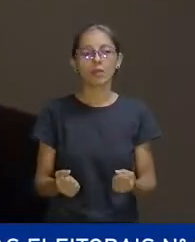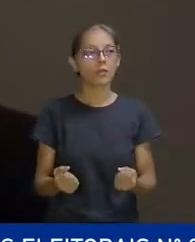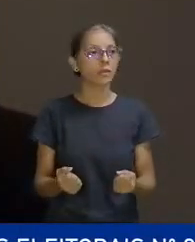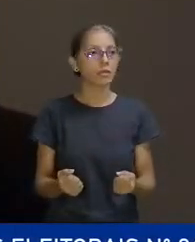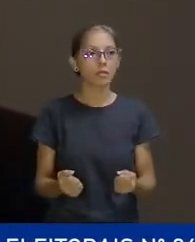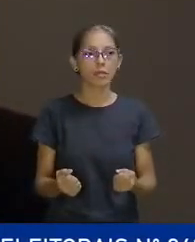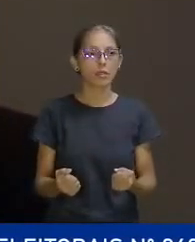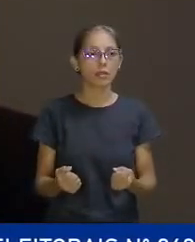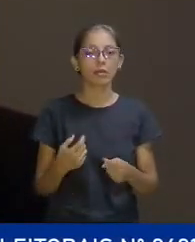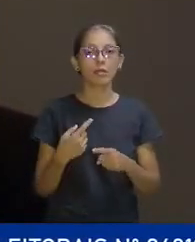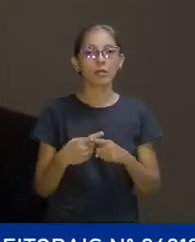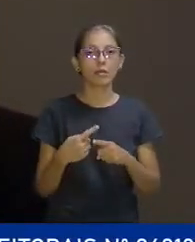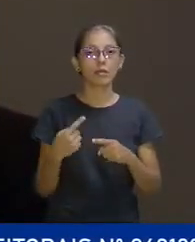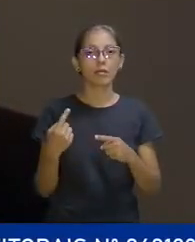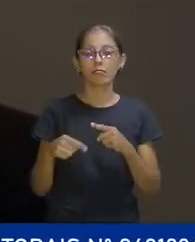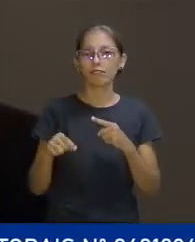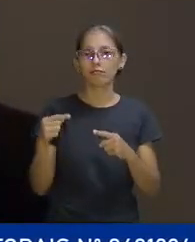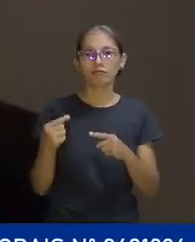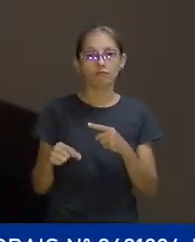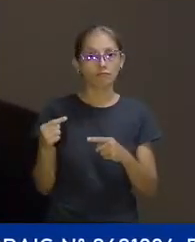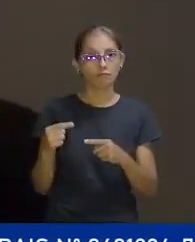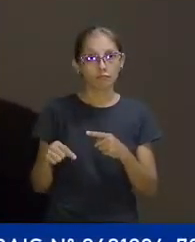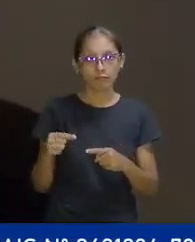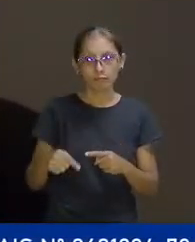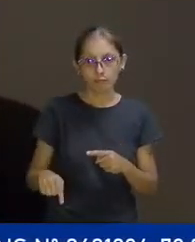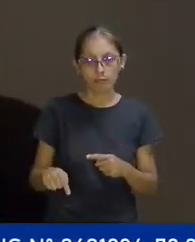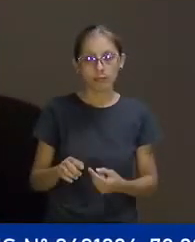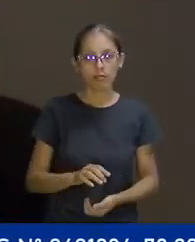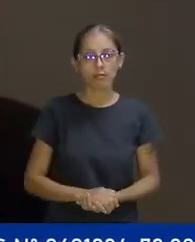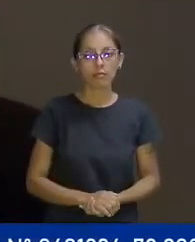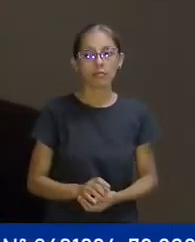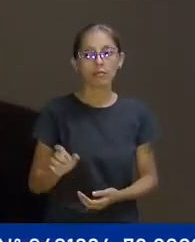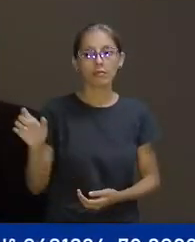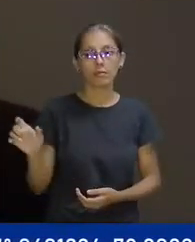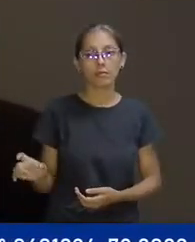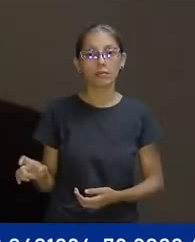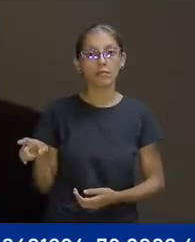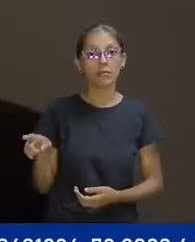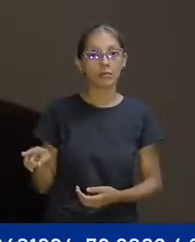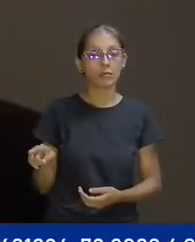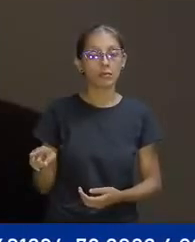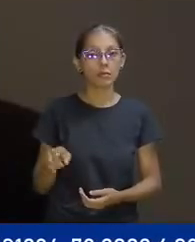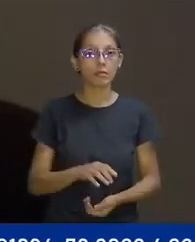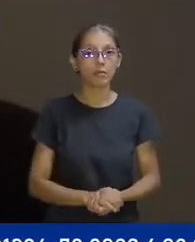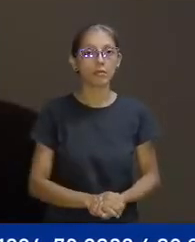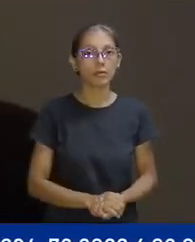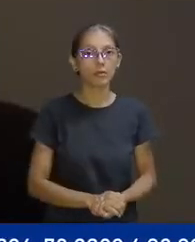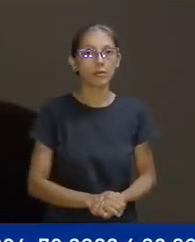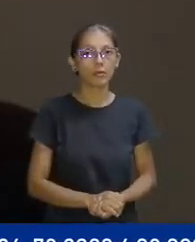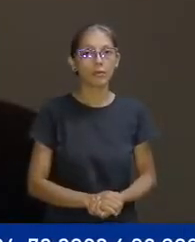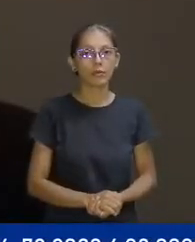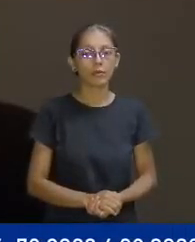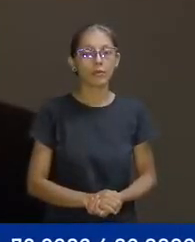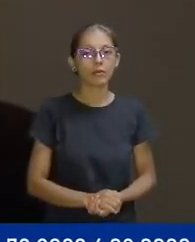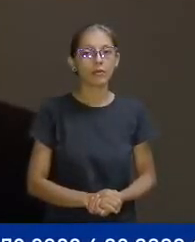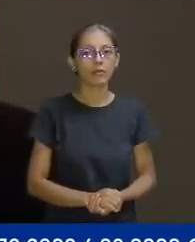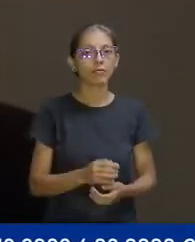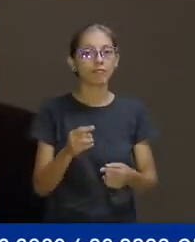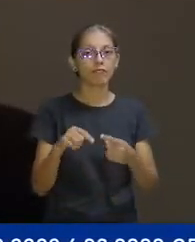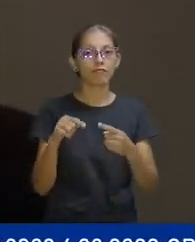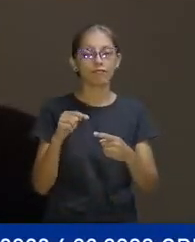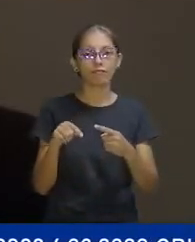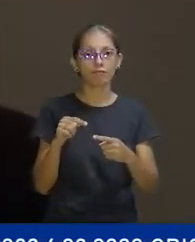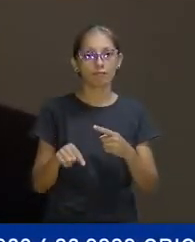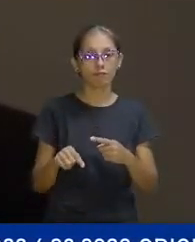não houve aplicação da teoria dos precedentes pela decisão questionada. E, de igual modo, não procede a afirmação de suposta omissão no que tange